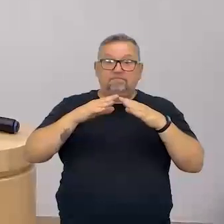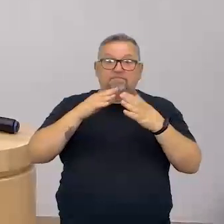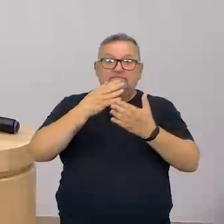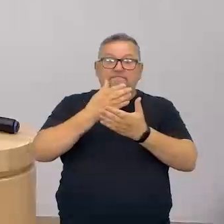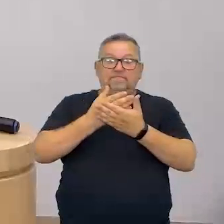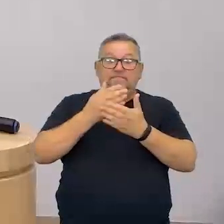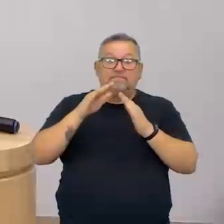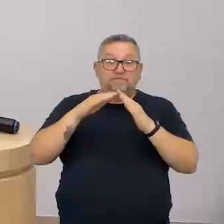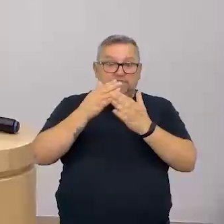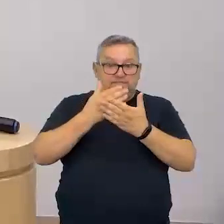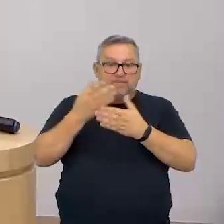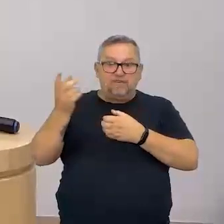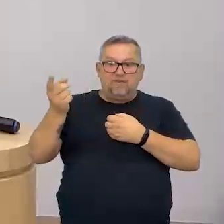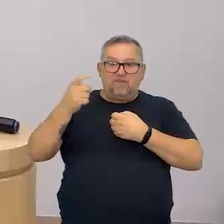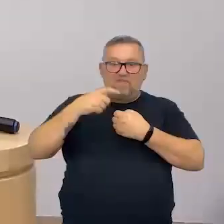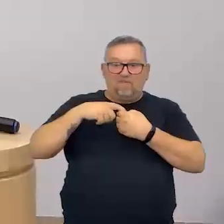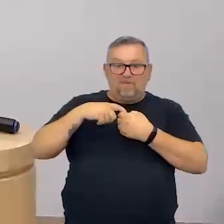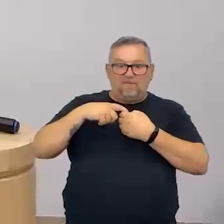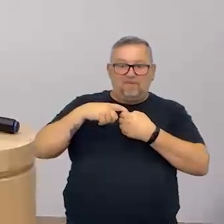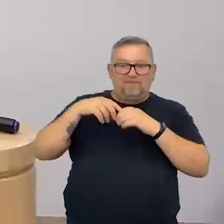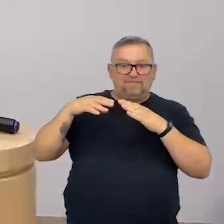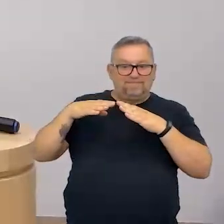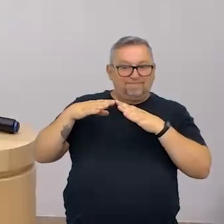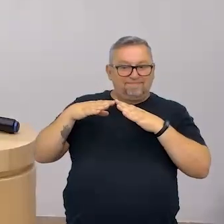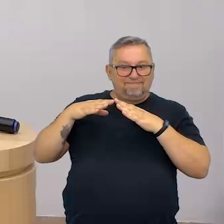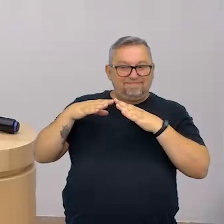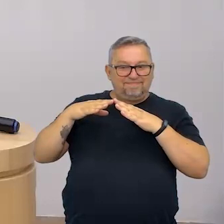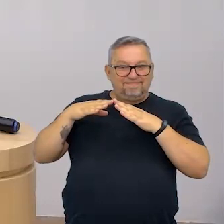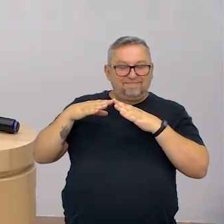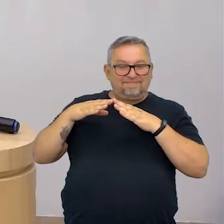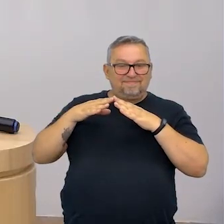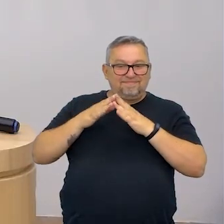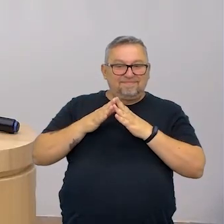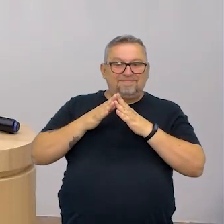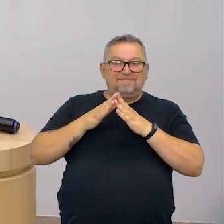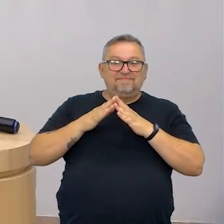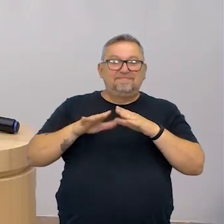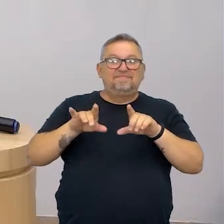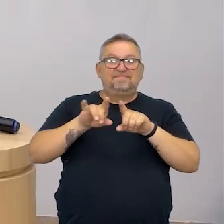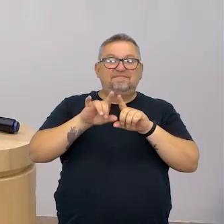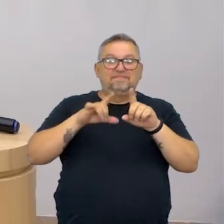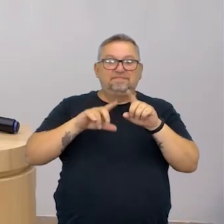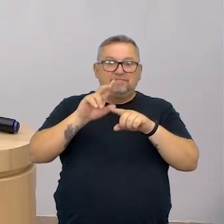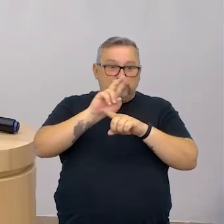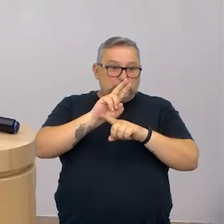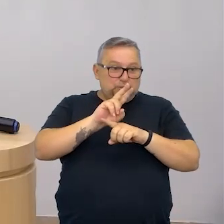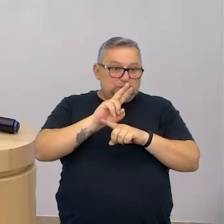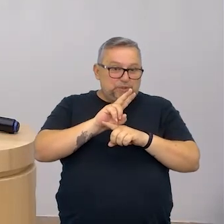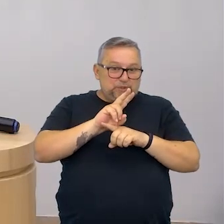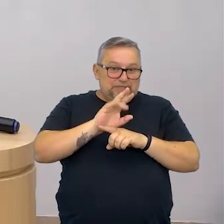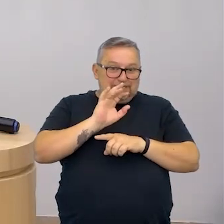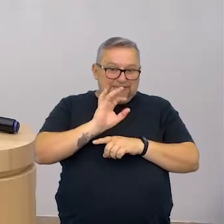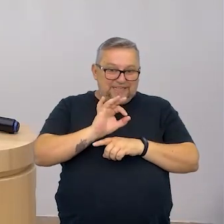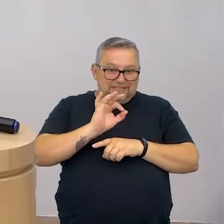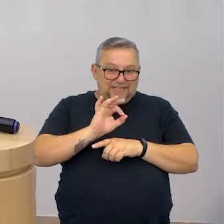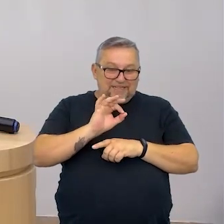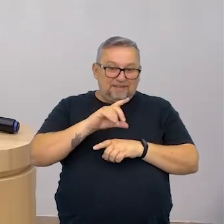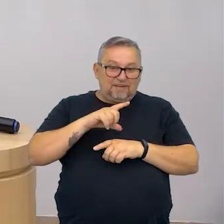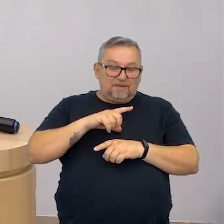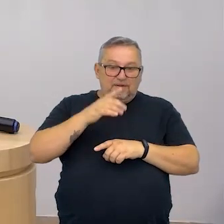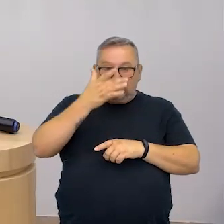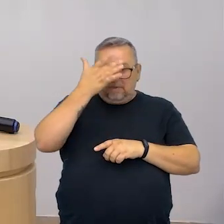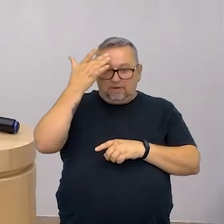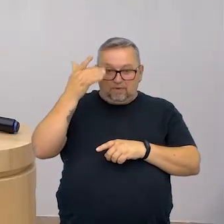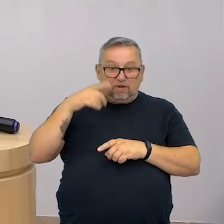né? O filho pródigo, né? Que volta à casa, e em vez dele ser tratado da mesma forma que os seus conterrâneos